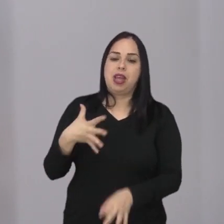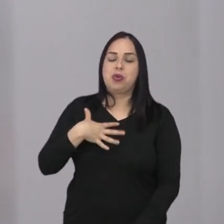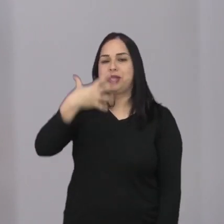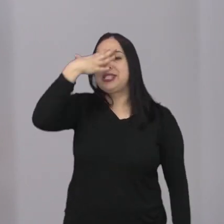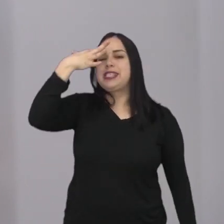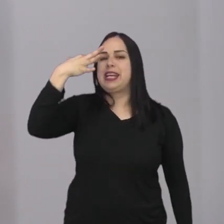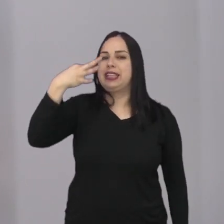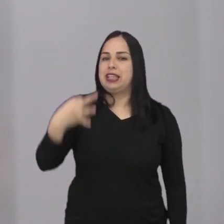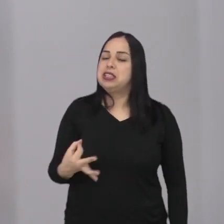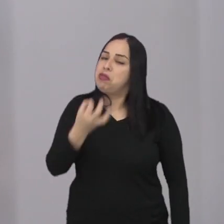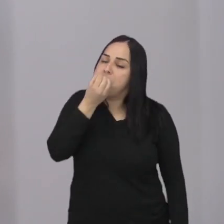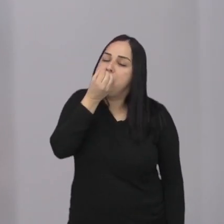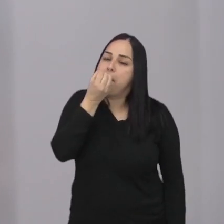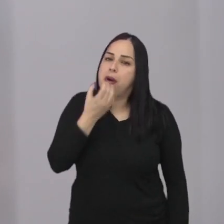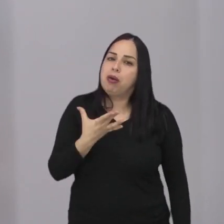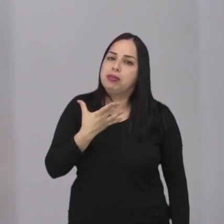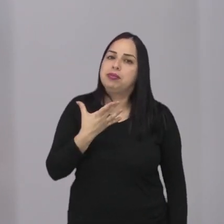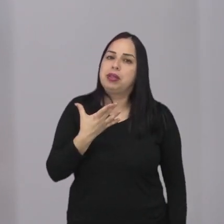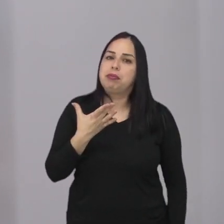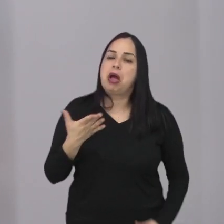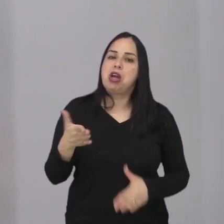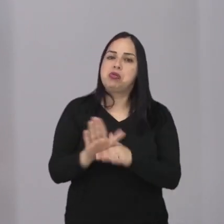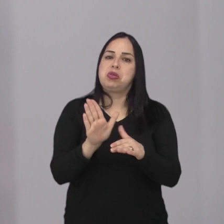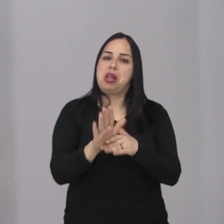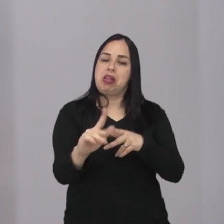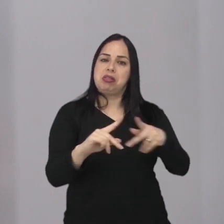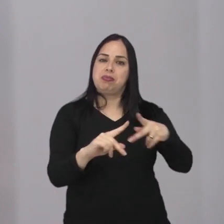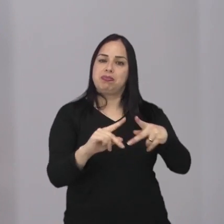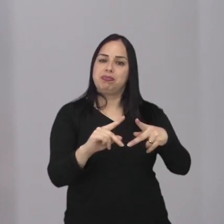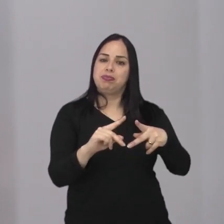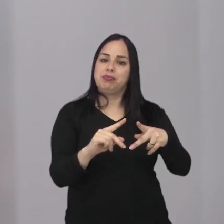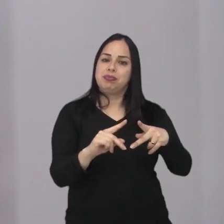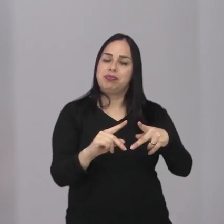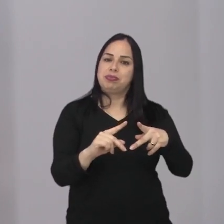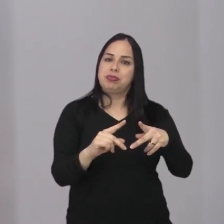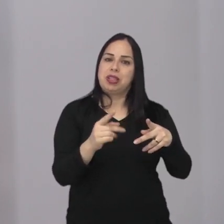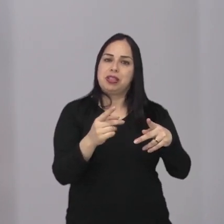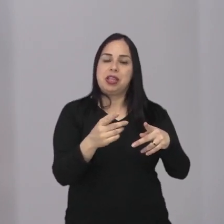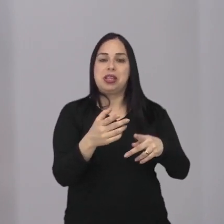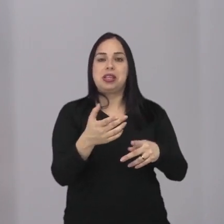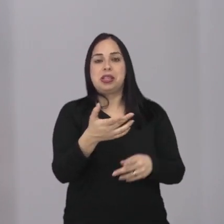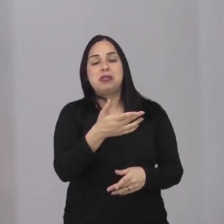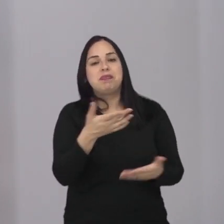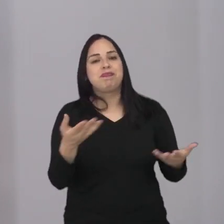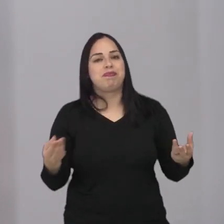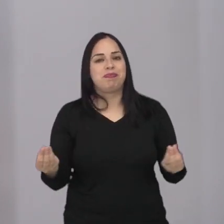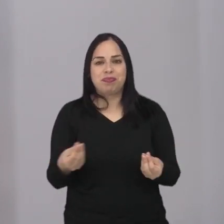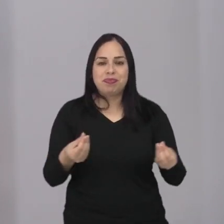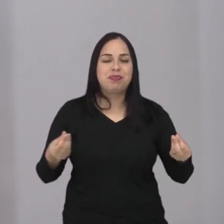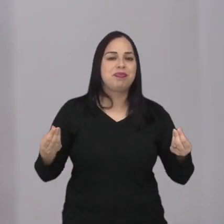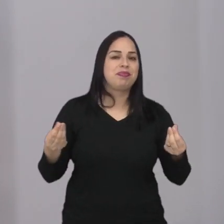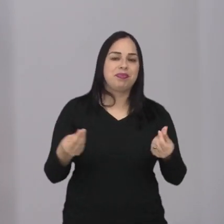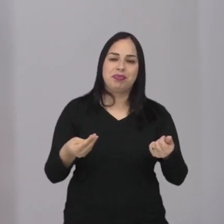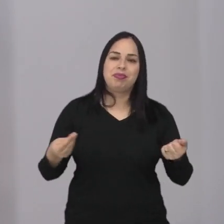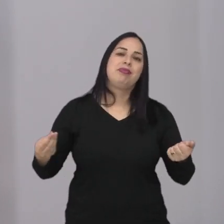estádio, eu tenho certeza que isso vai ser muito bom para a nossa cidade, no sentido aí de atrair